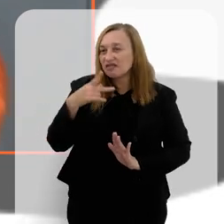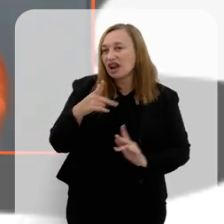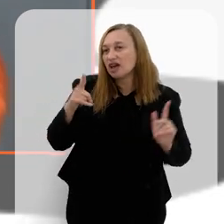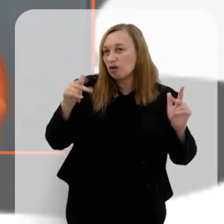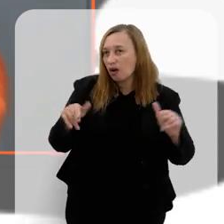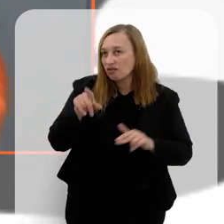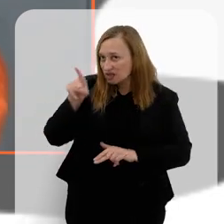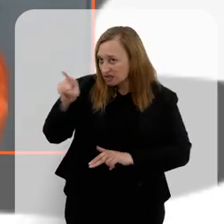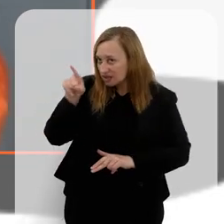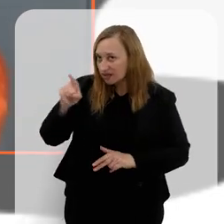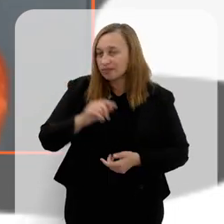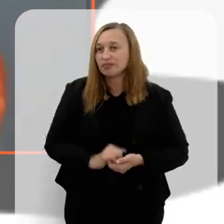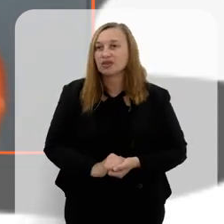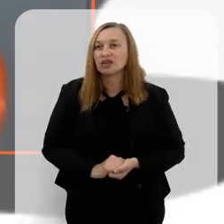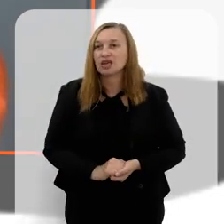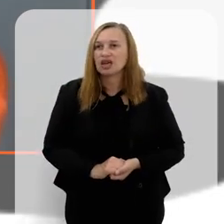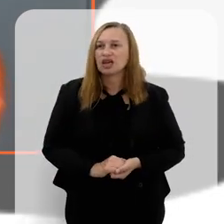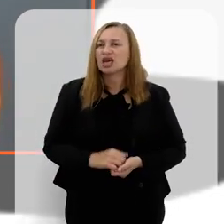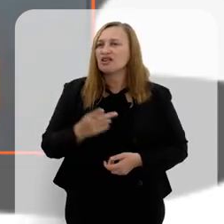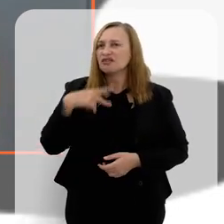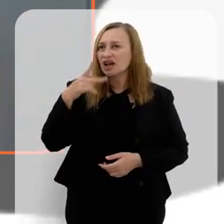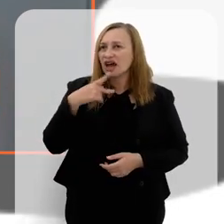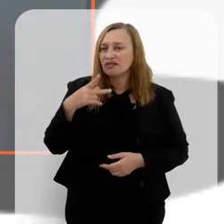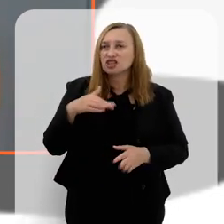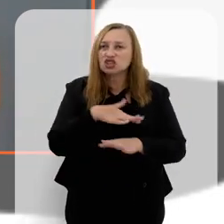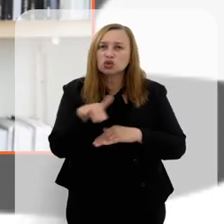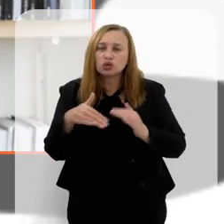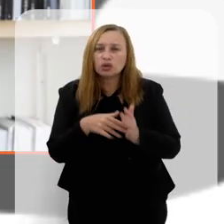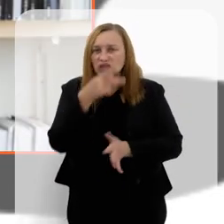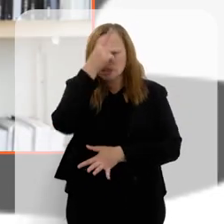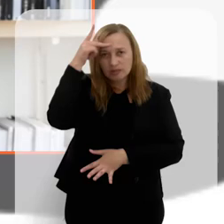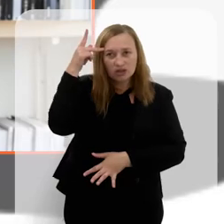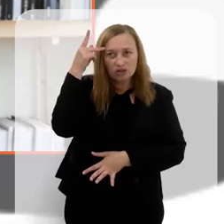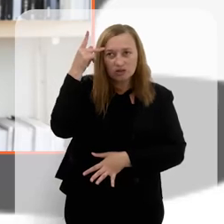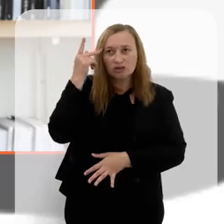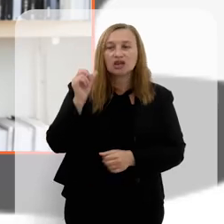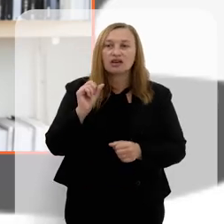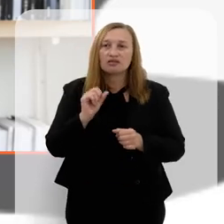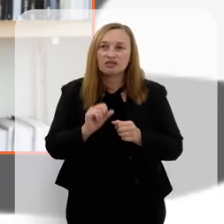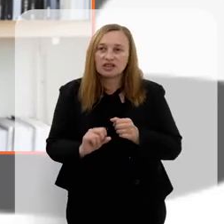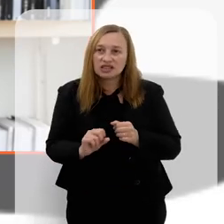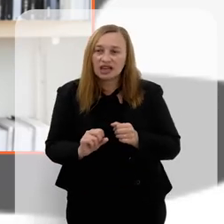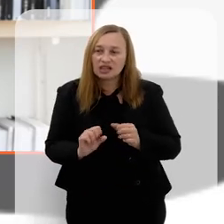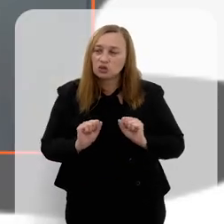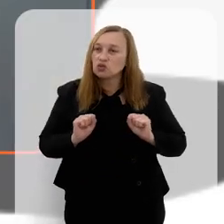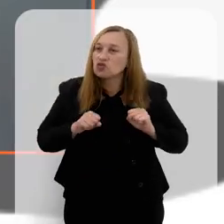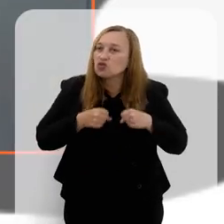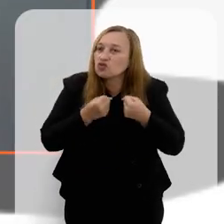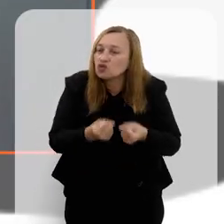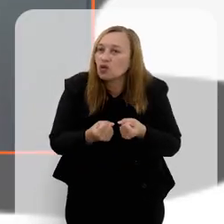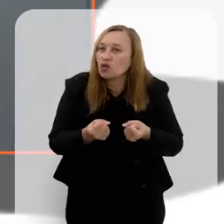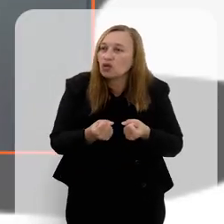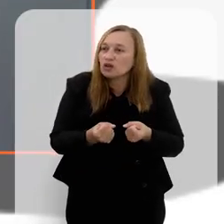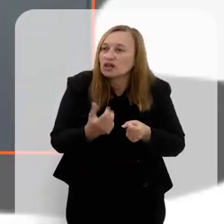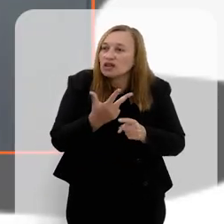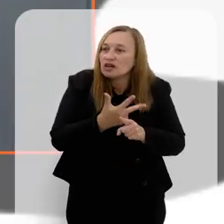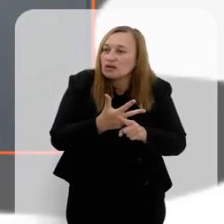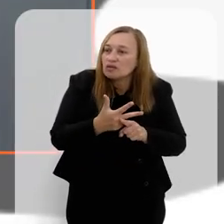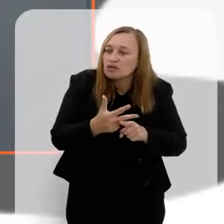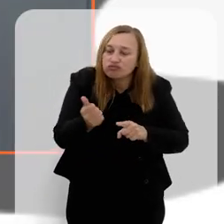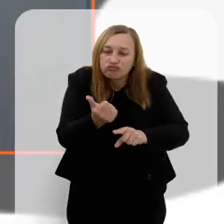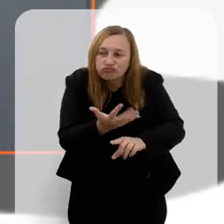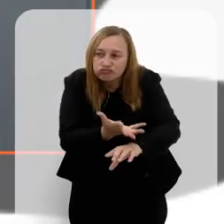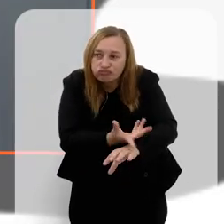menos a mesma coisa que você. Ele dizia que se todas as pessoas fizessem um esforço para vencer as